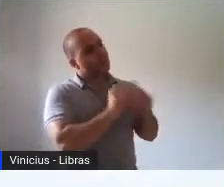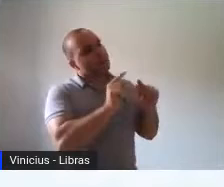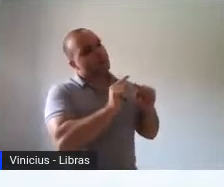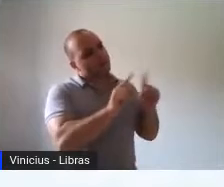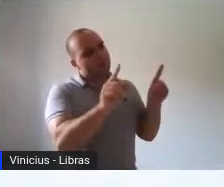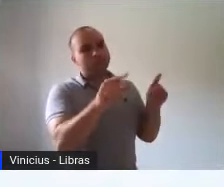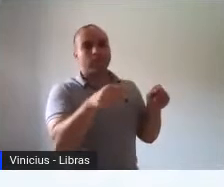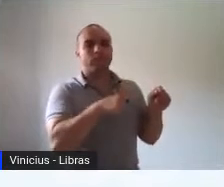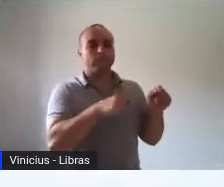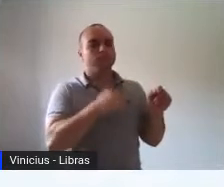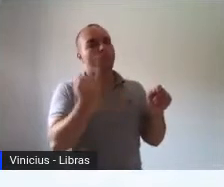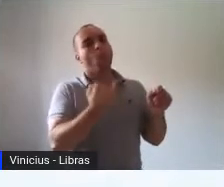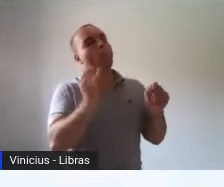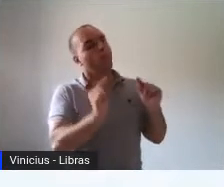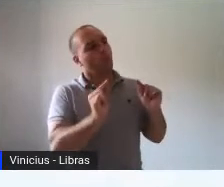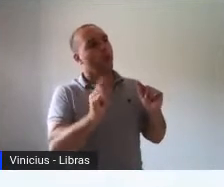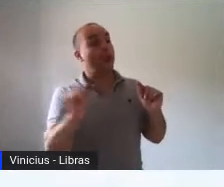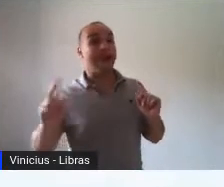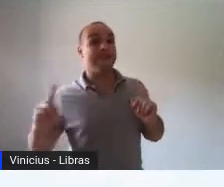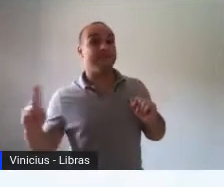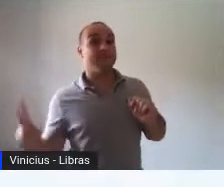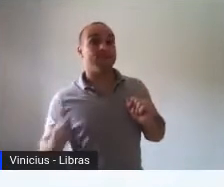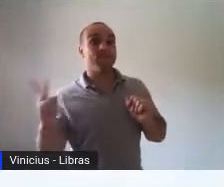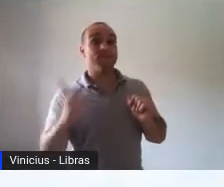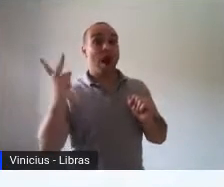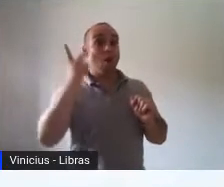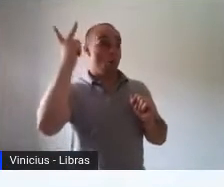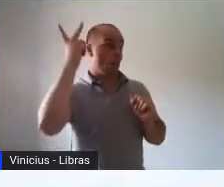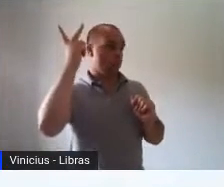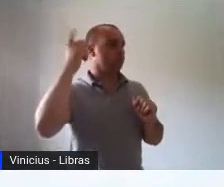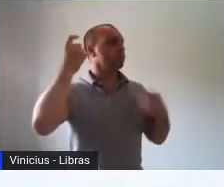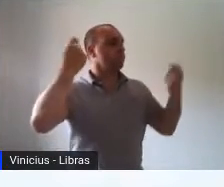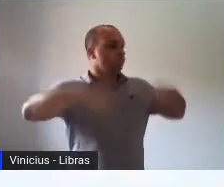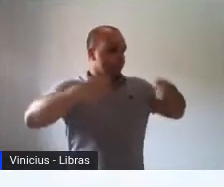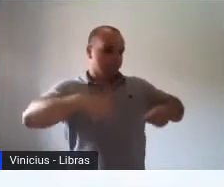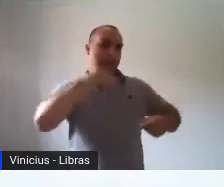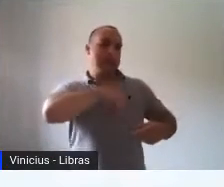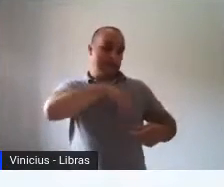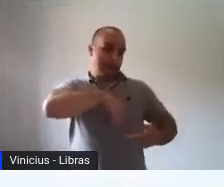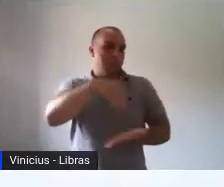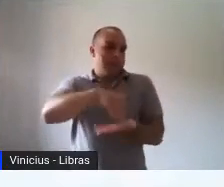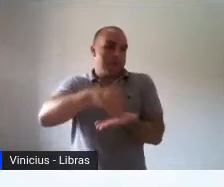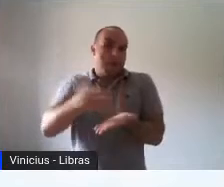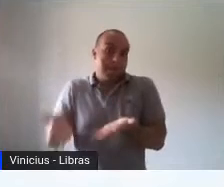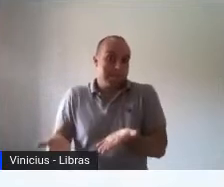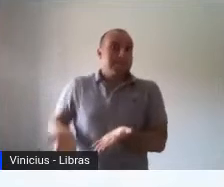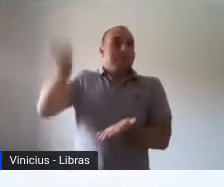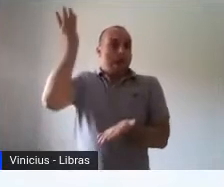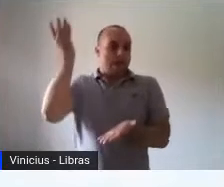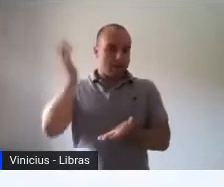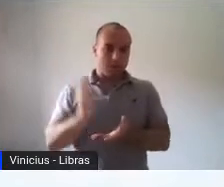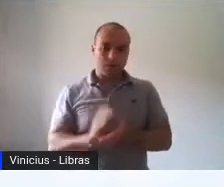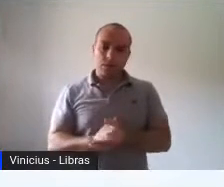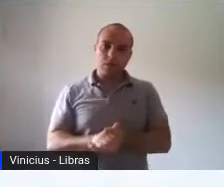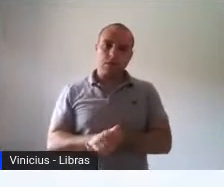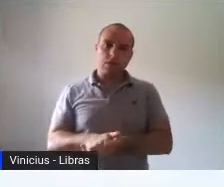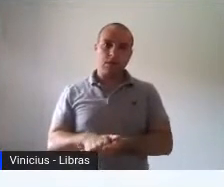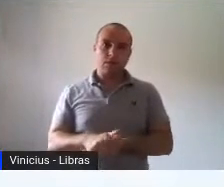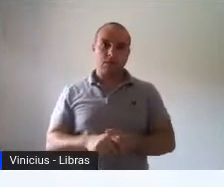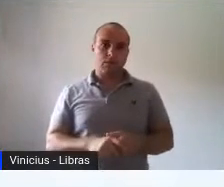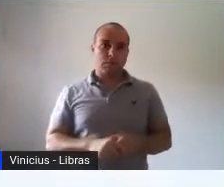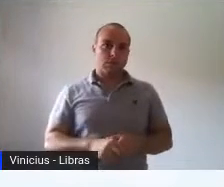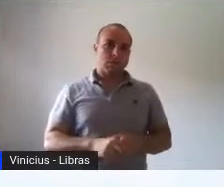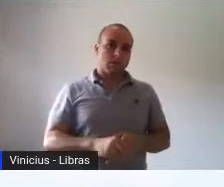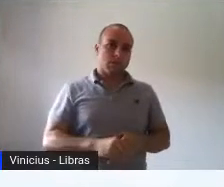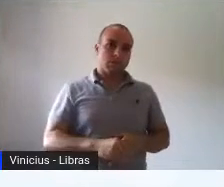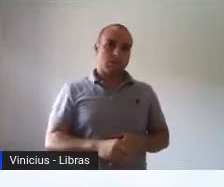pela valorização do salário mínimo, ela deve, com certeza, assim que o movimento sindical